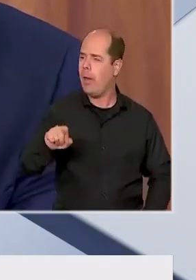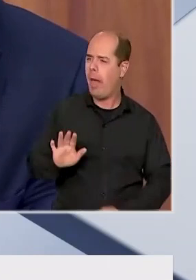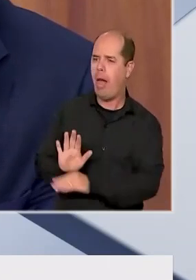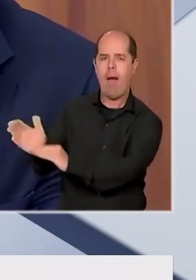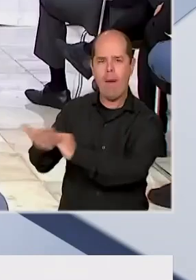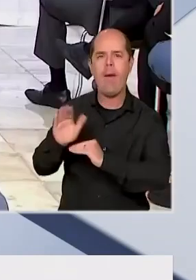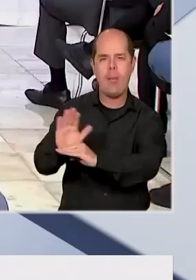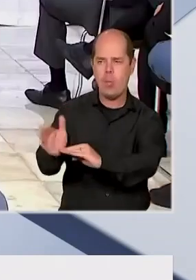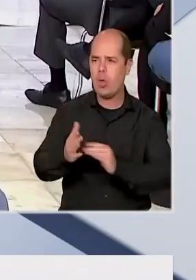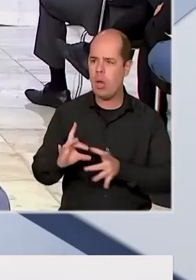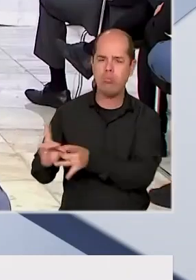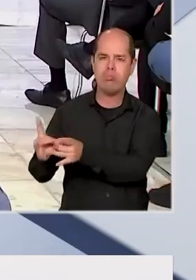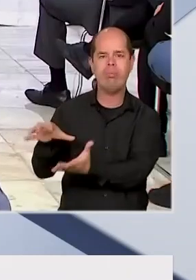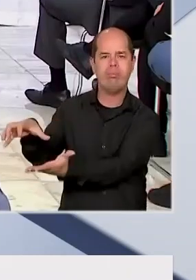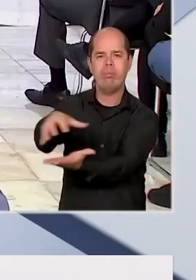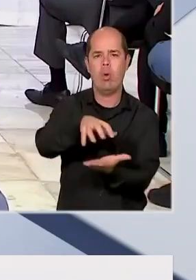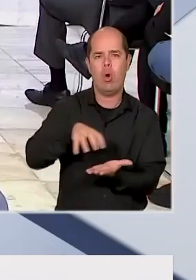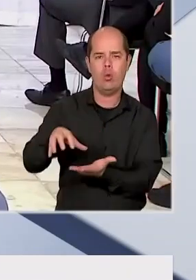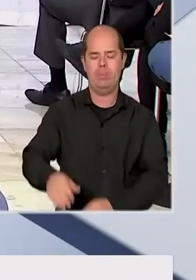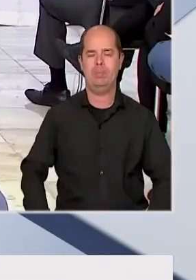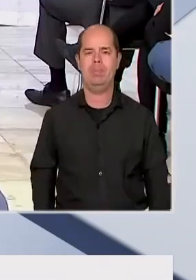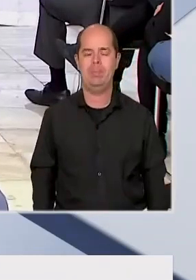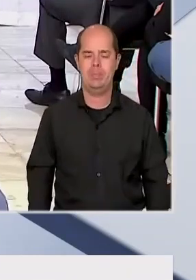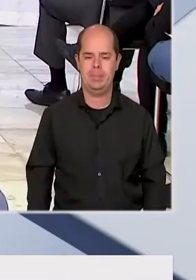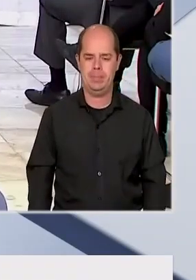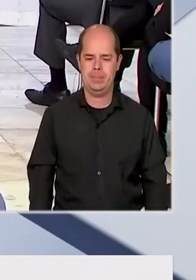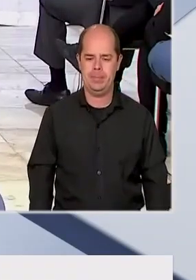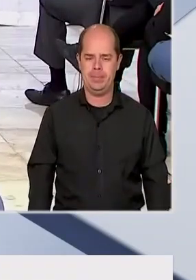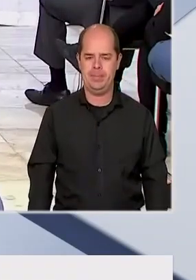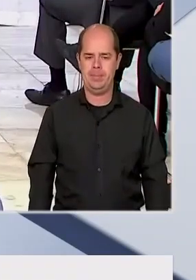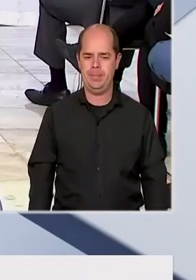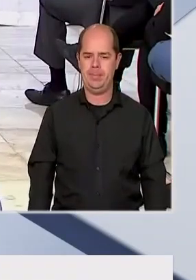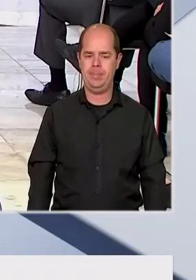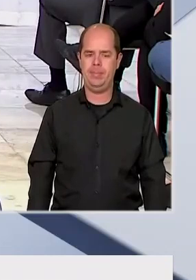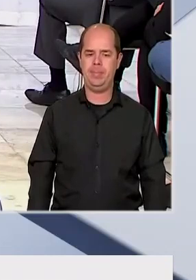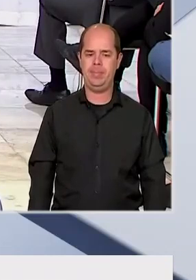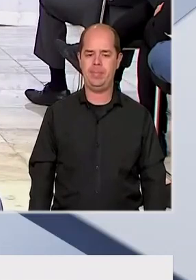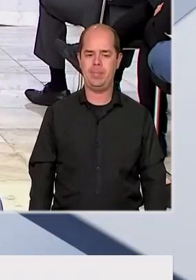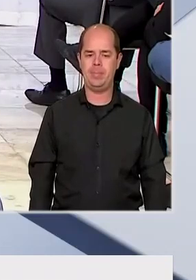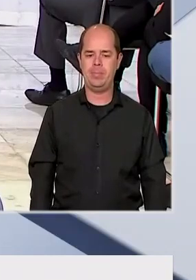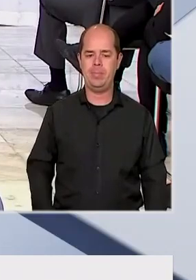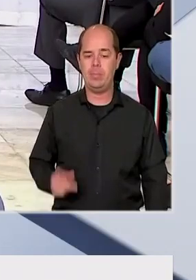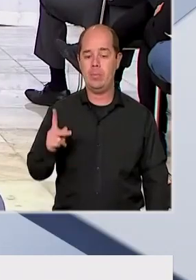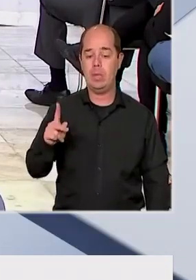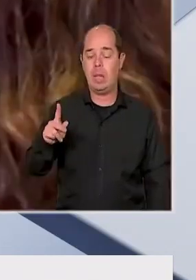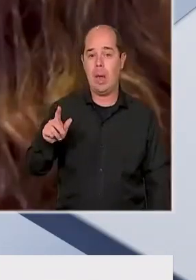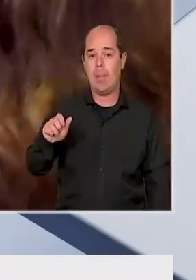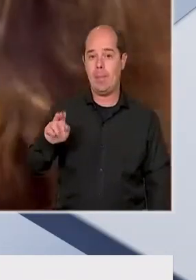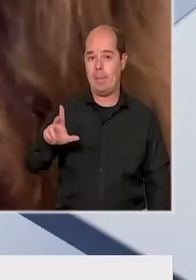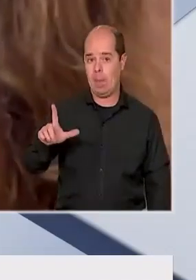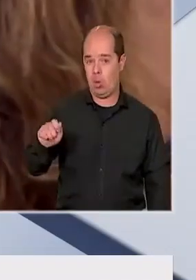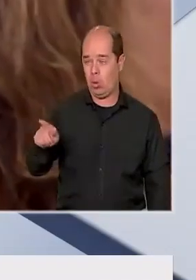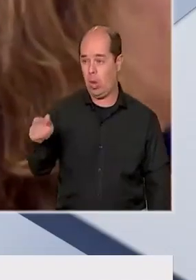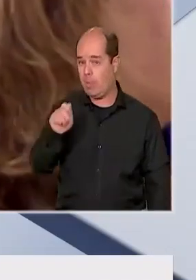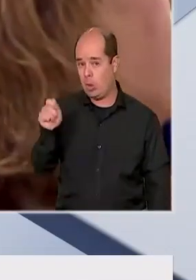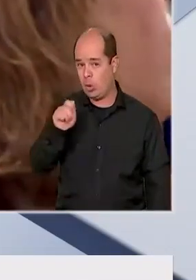criminosos a gente também precisa de uma Justiça muito mais efetiva e muito mais punitiva em relação aos criminosos a gente tá falando de